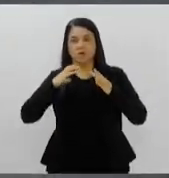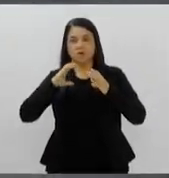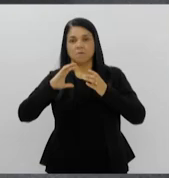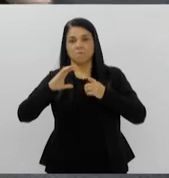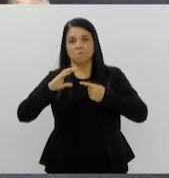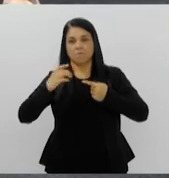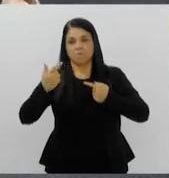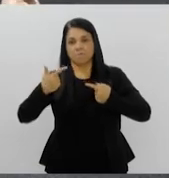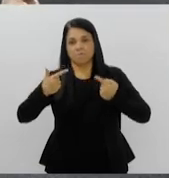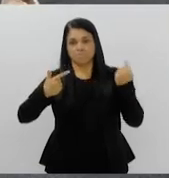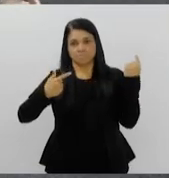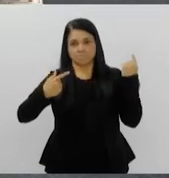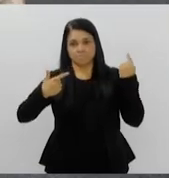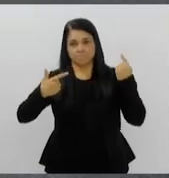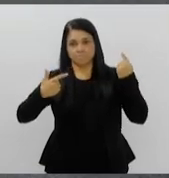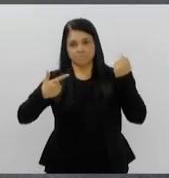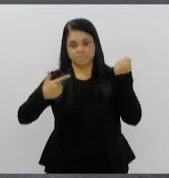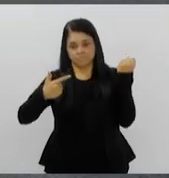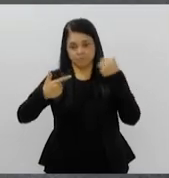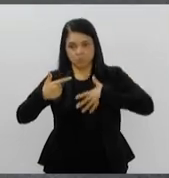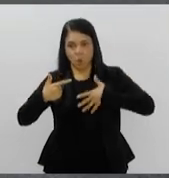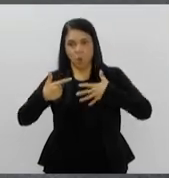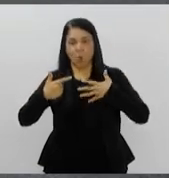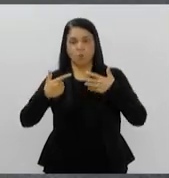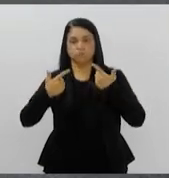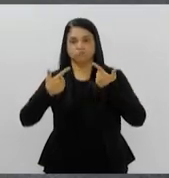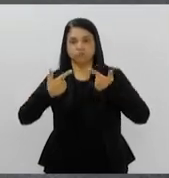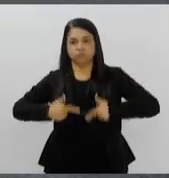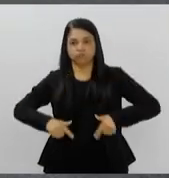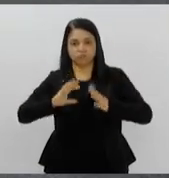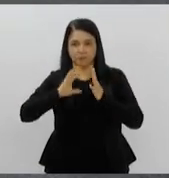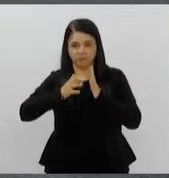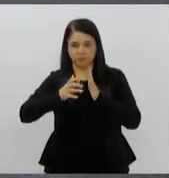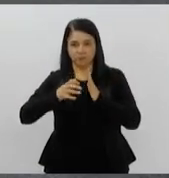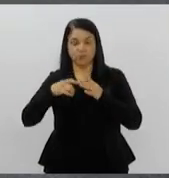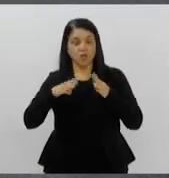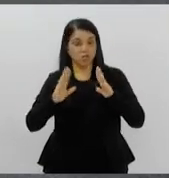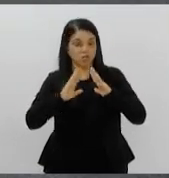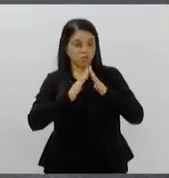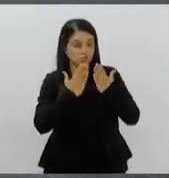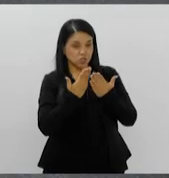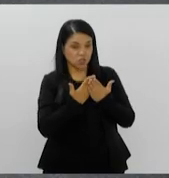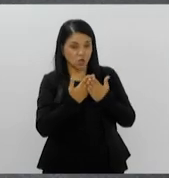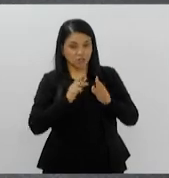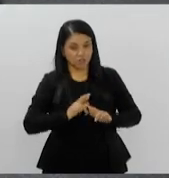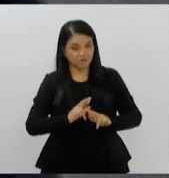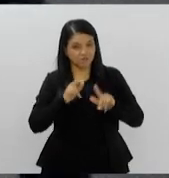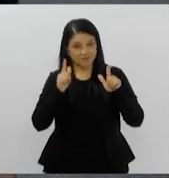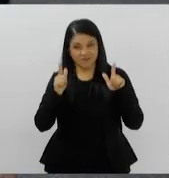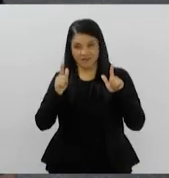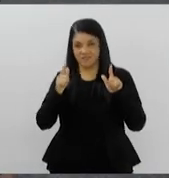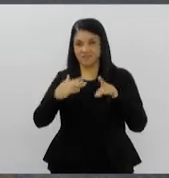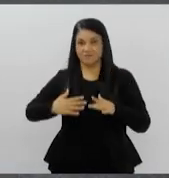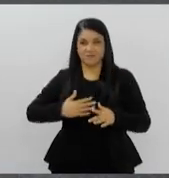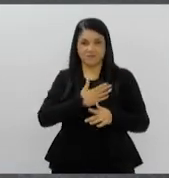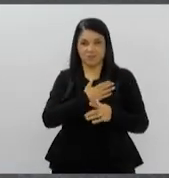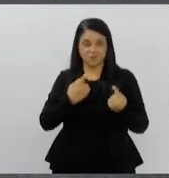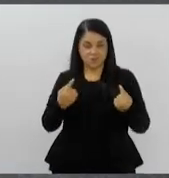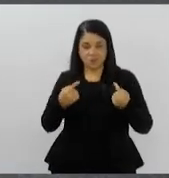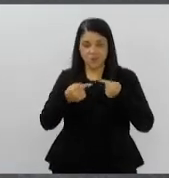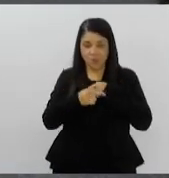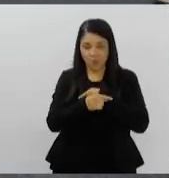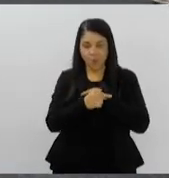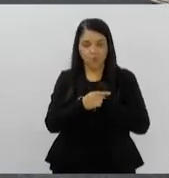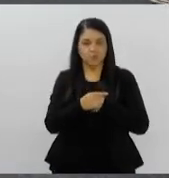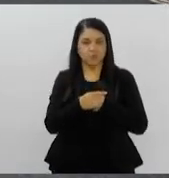vez, os colégios da Polícia Militar não são colégios cívico-militares, é uma outra proposta, que nós não somos contrários à